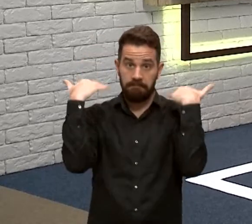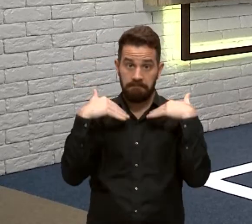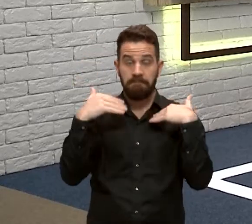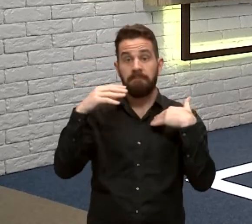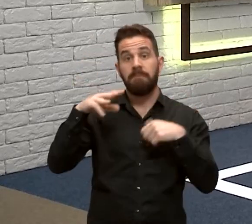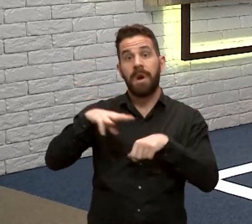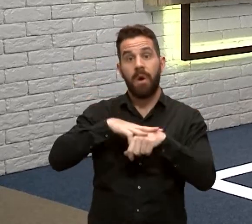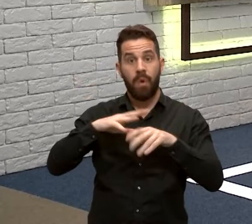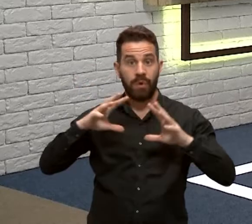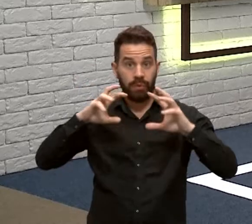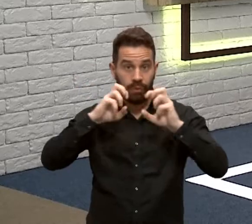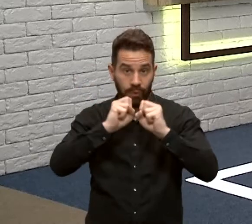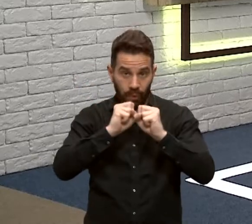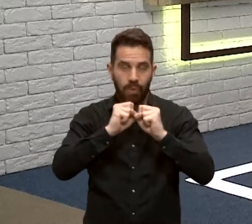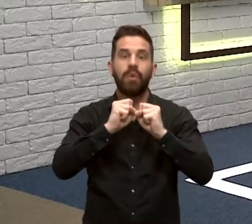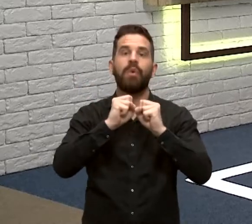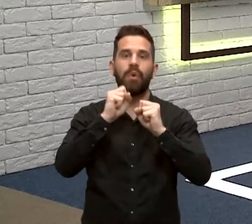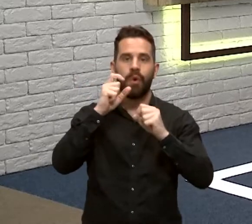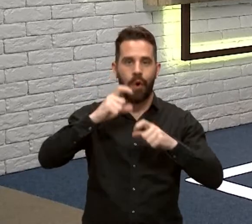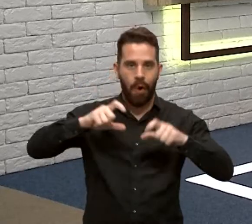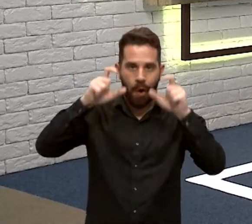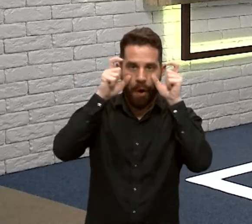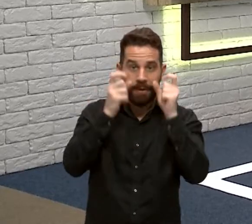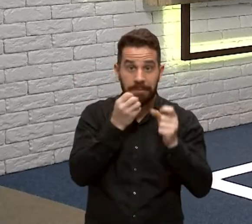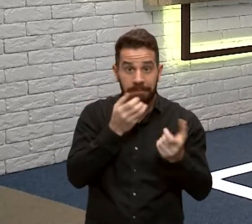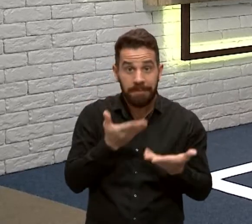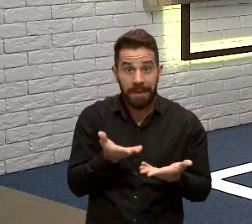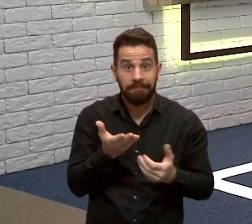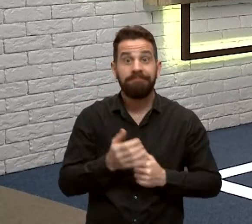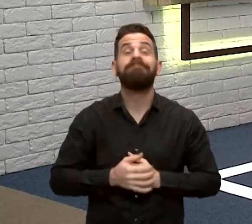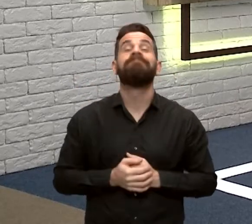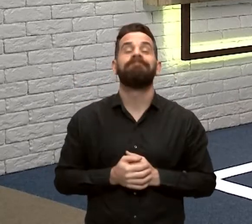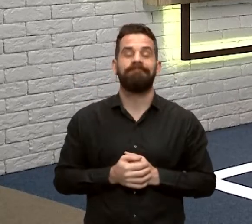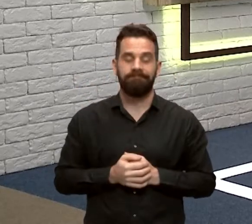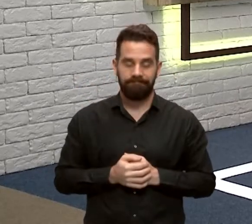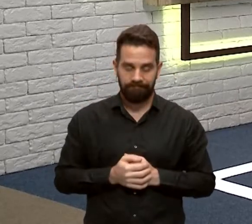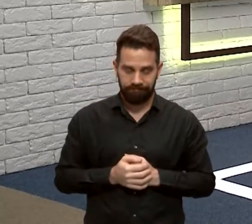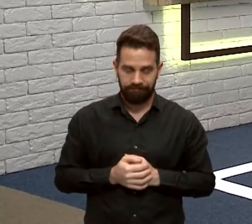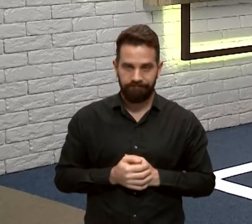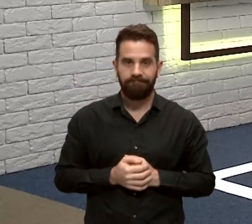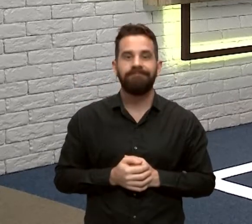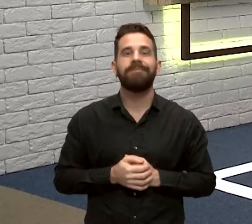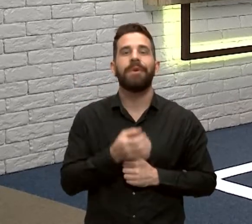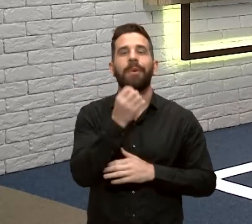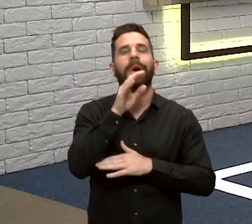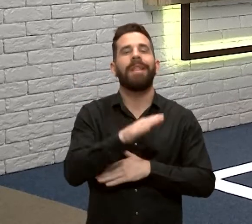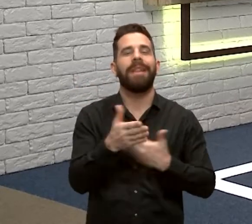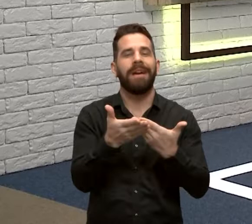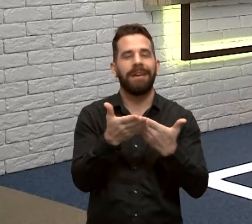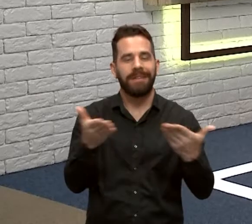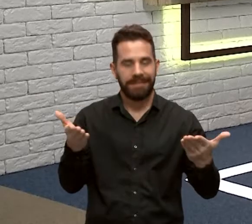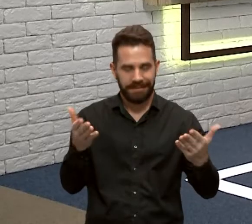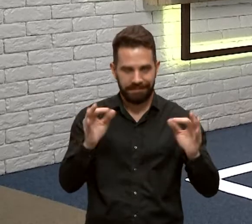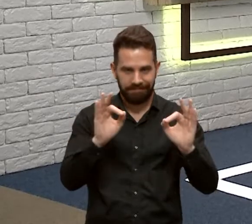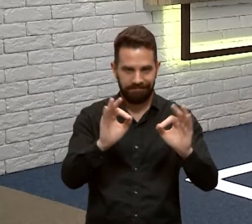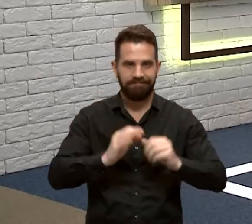usa óculos. Tudo bem, Célia? Como vai? Boa tarde, como vai? Tudo Obrigada.